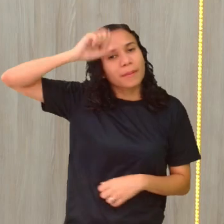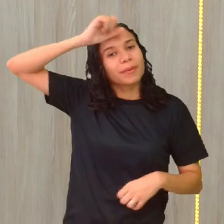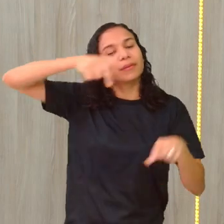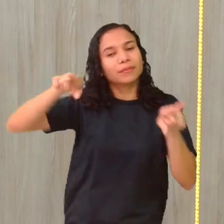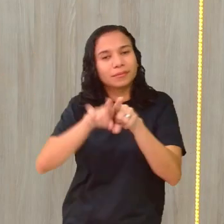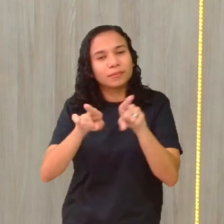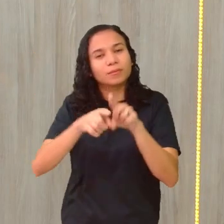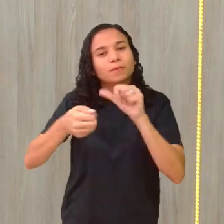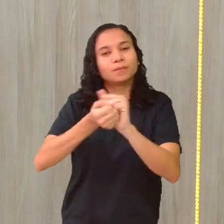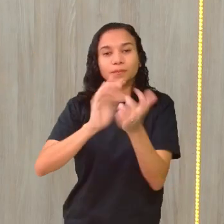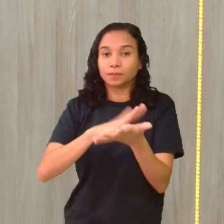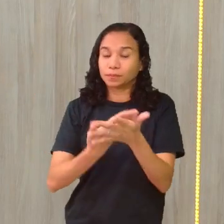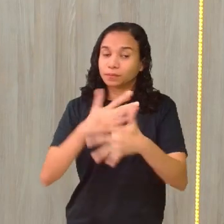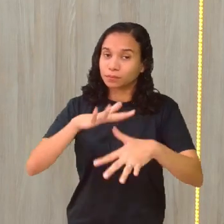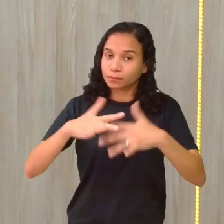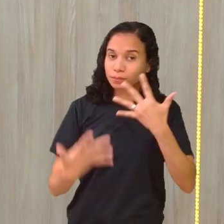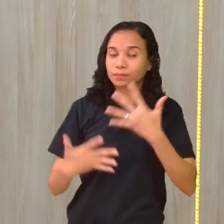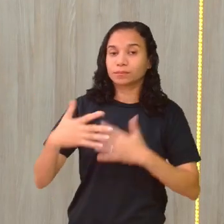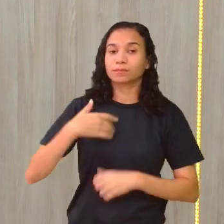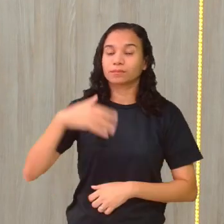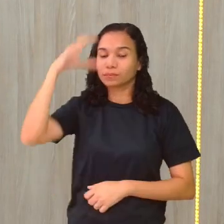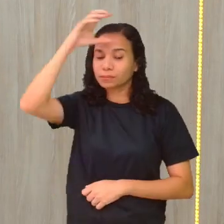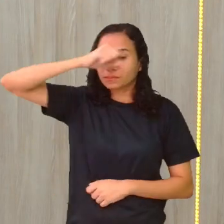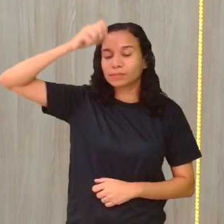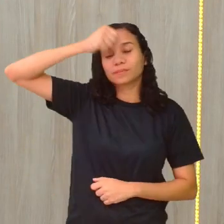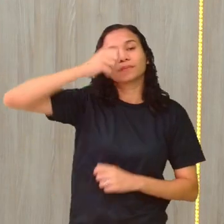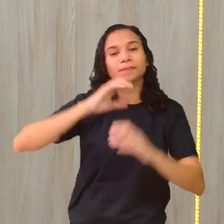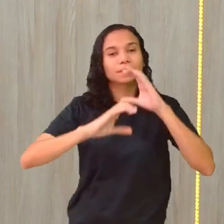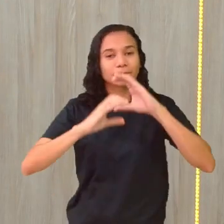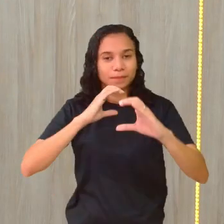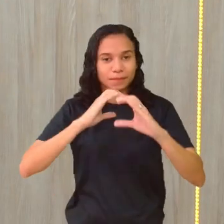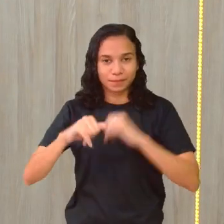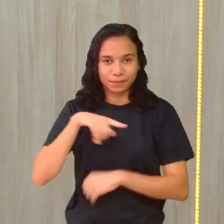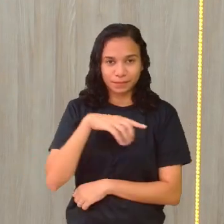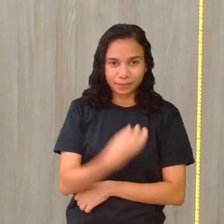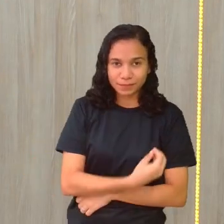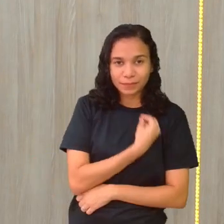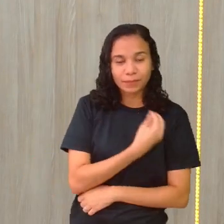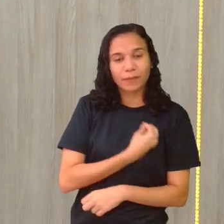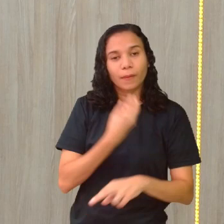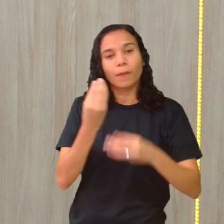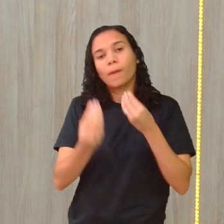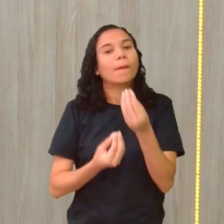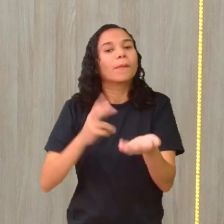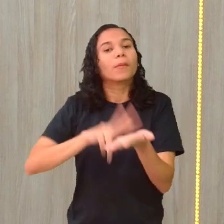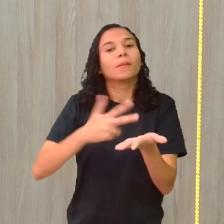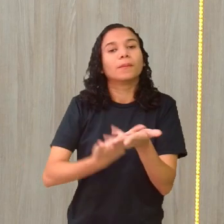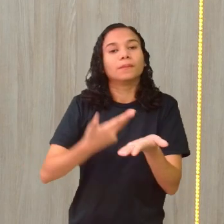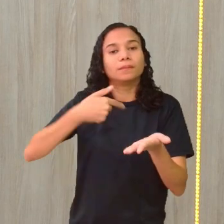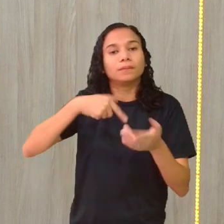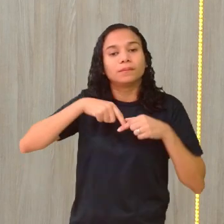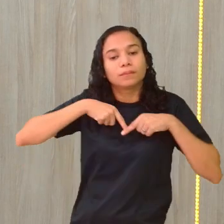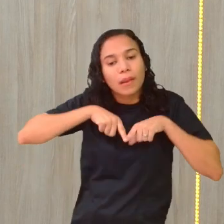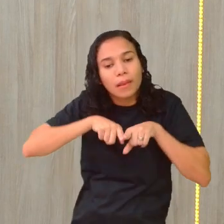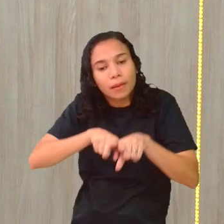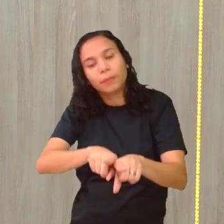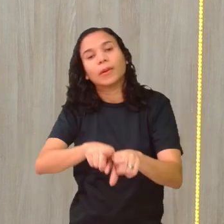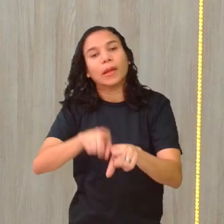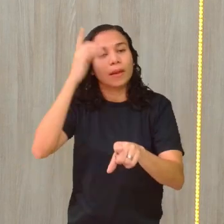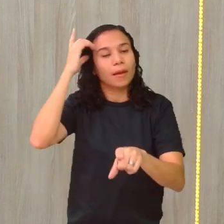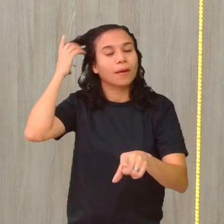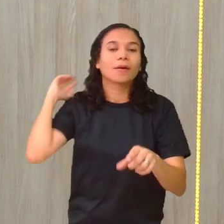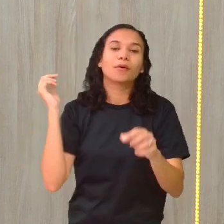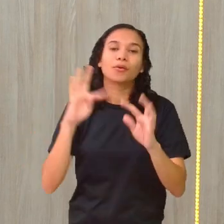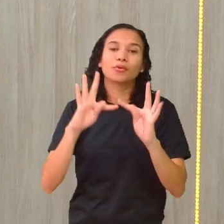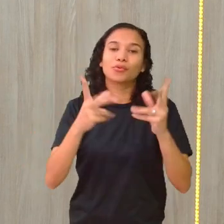né? Falar aí através da língua brasileira de sinais. Então ela faz essa tradução simultânea. Tudo que ela está falando aí